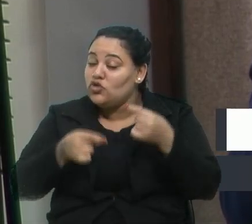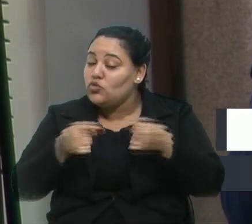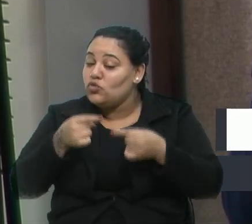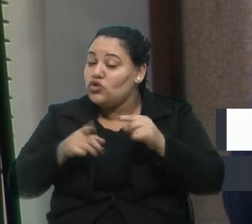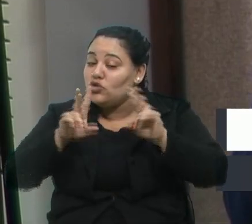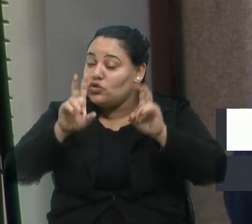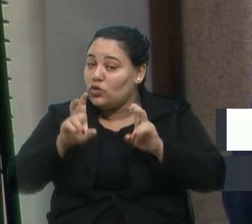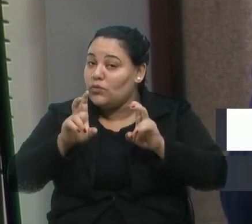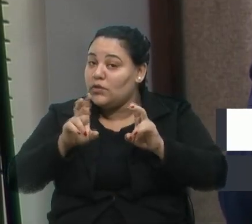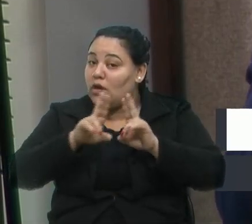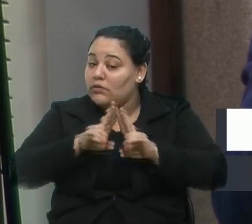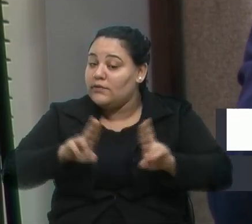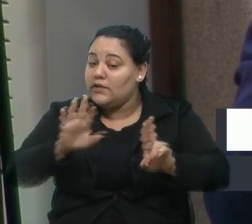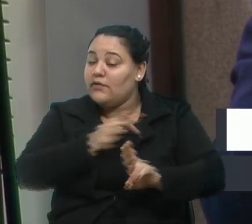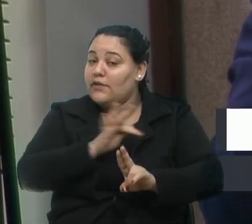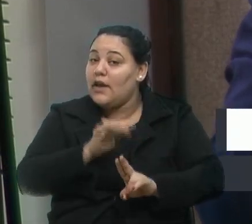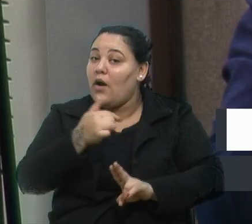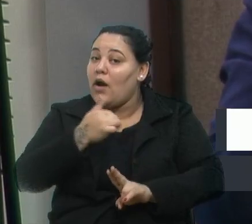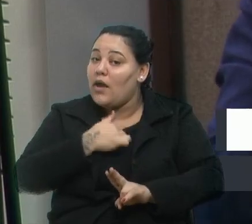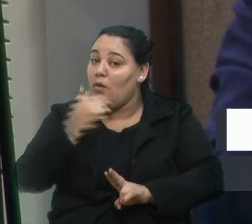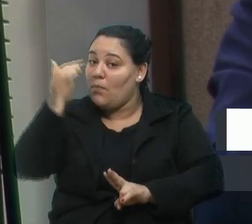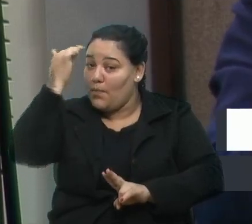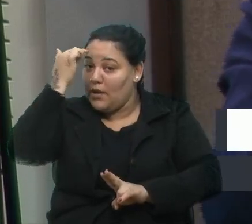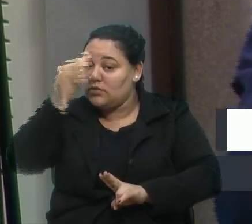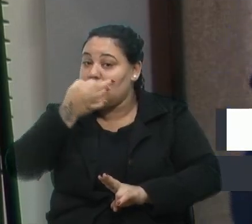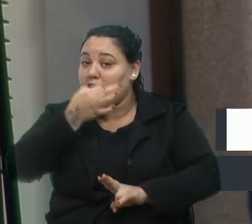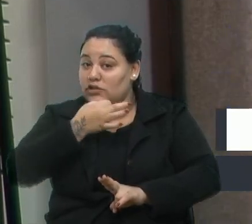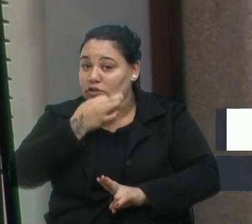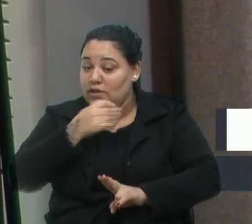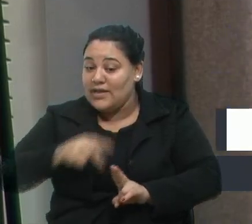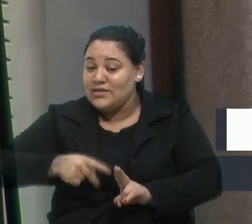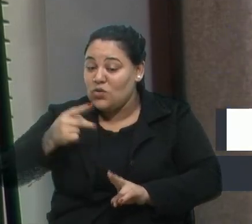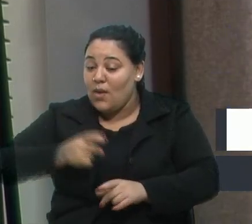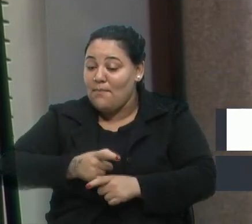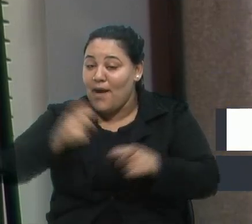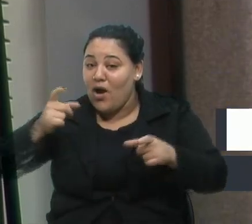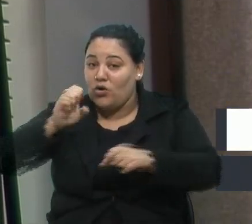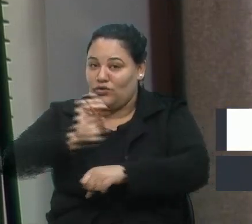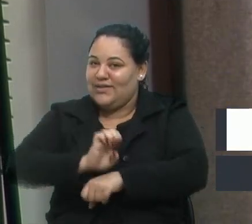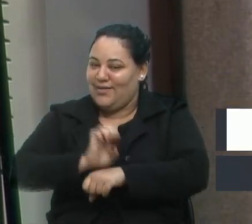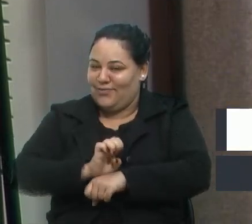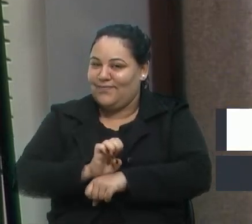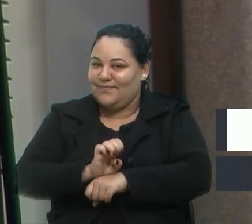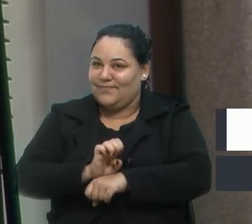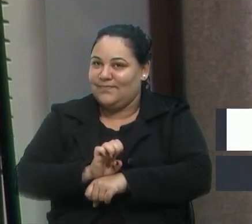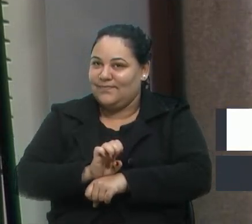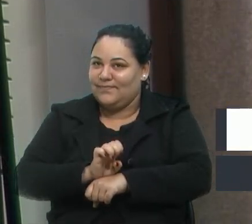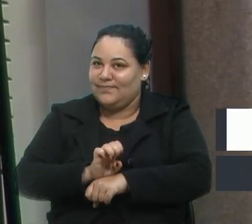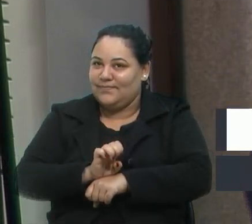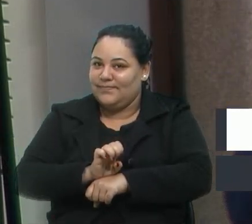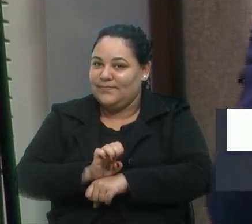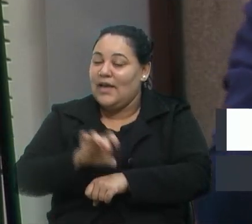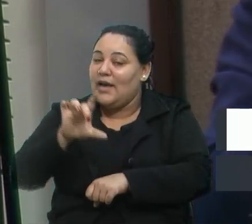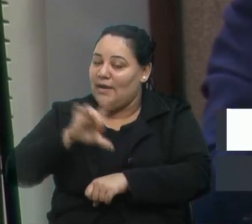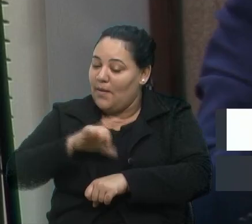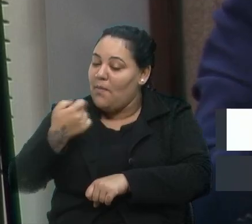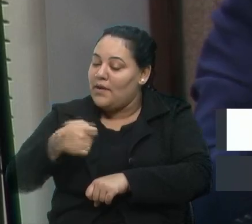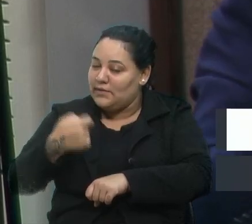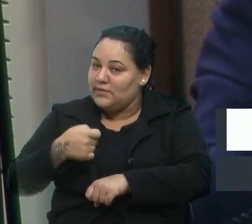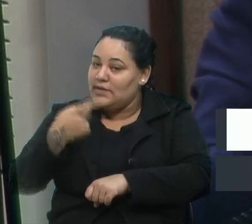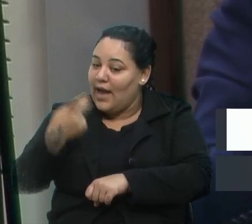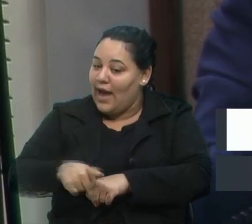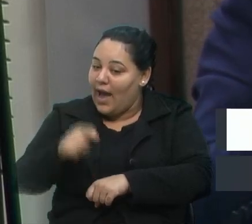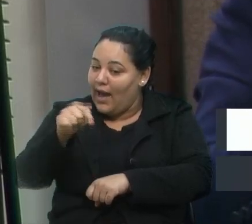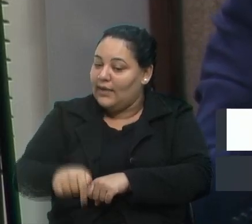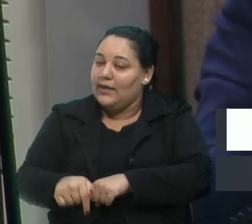a Universidade Federal. Penso que Caxias, sendo a segunda maior cidade do estado, urge a implantação de uma Universidade Federal